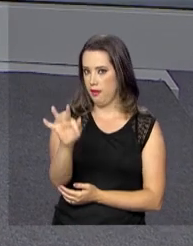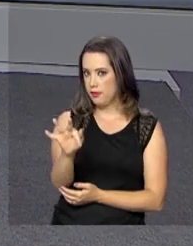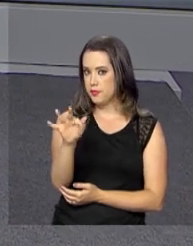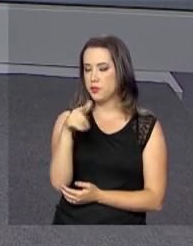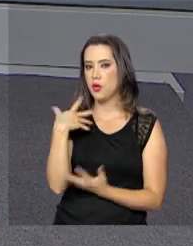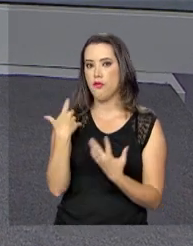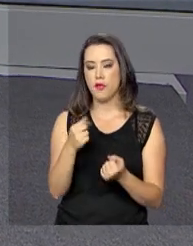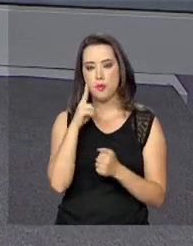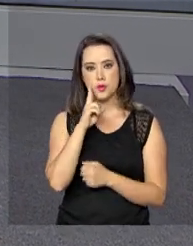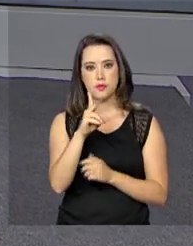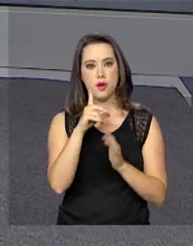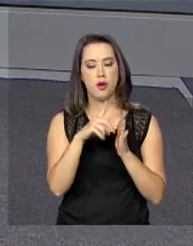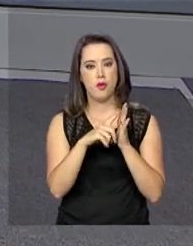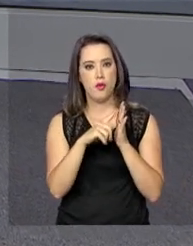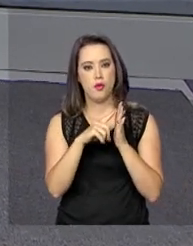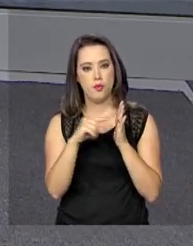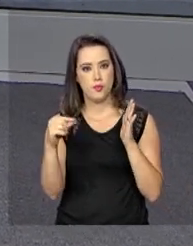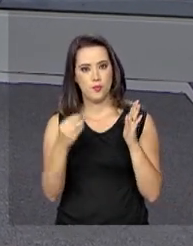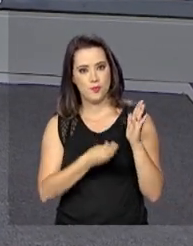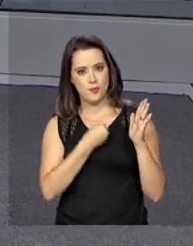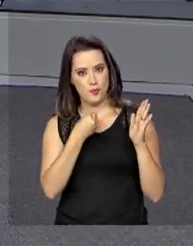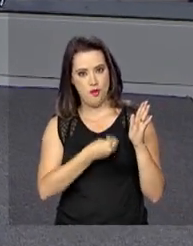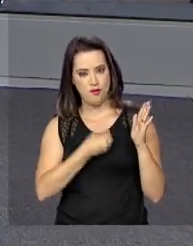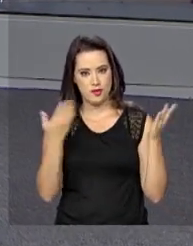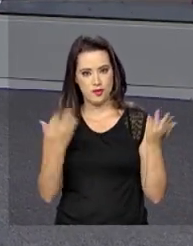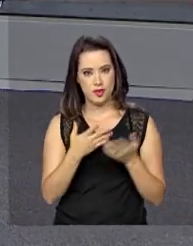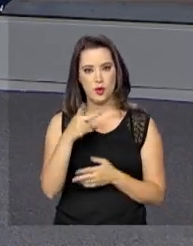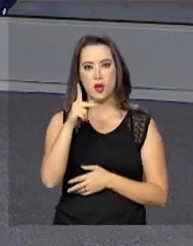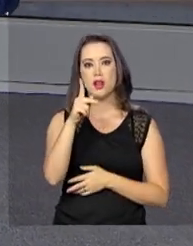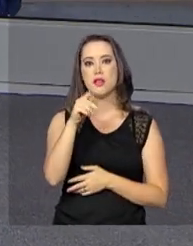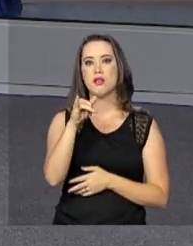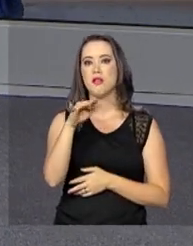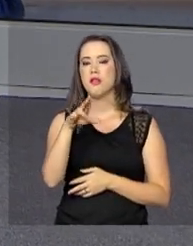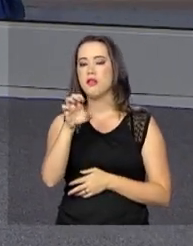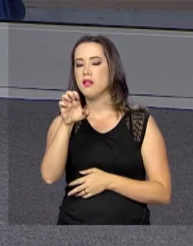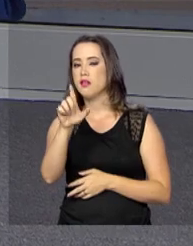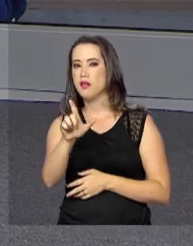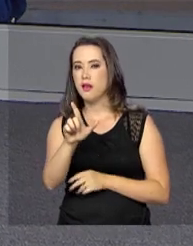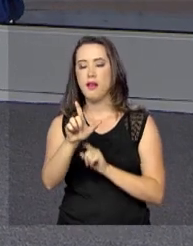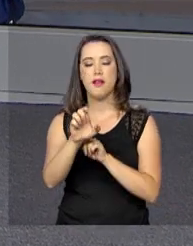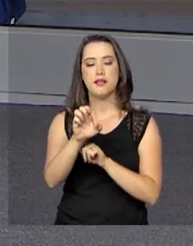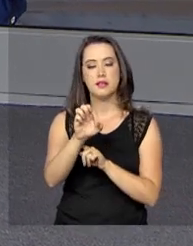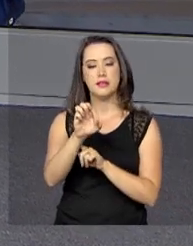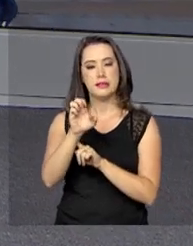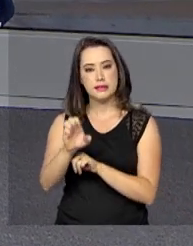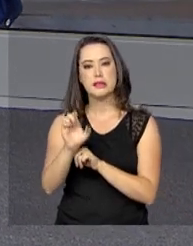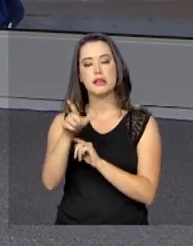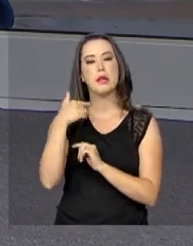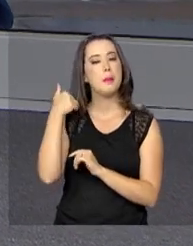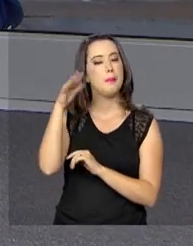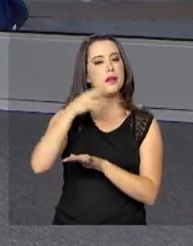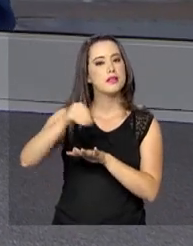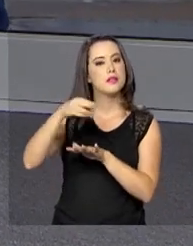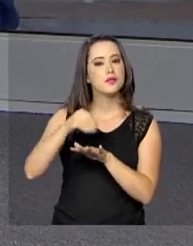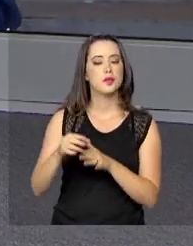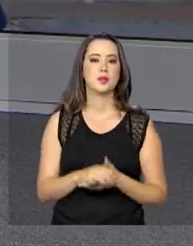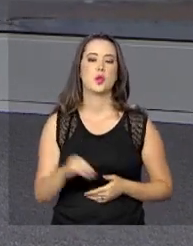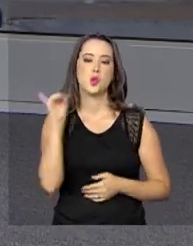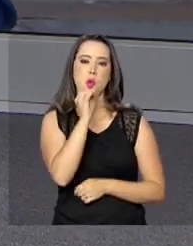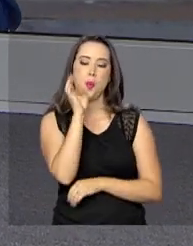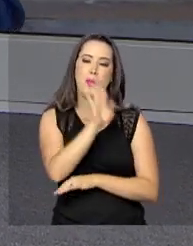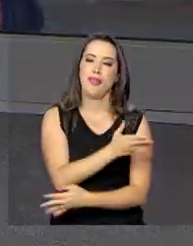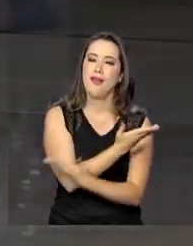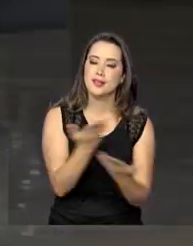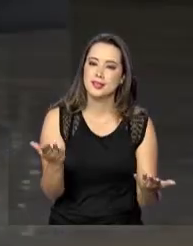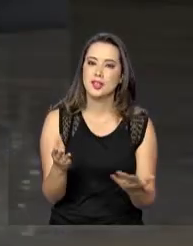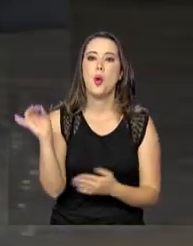planalto com a repórter danielli popov que tem mais informações para a gente ou danny boa tarde pra você roberto batata pra você boa tarde a